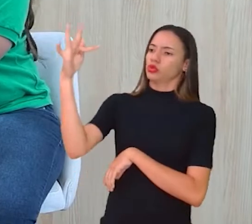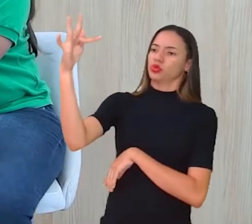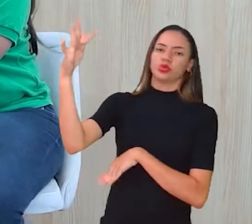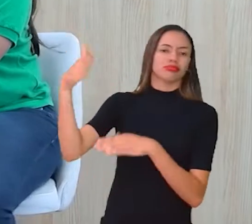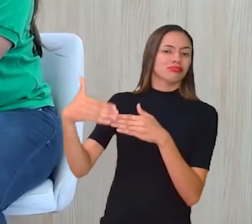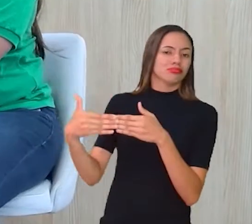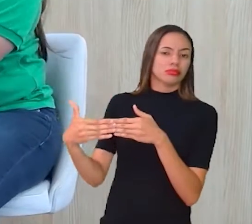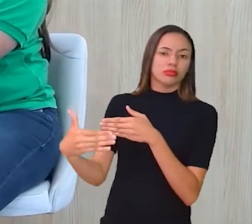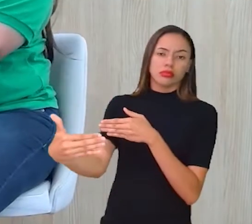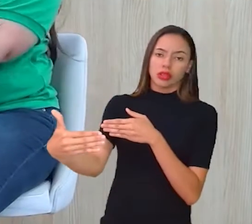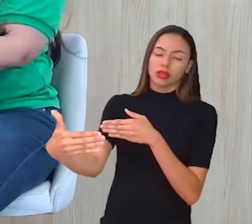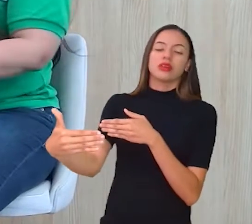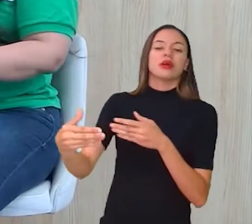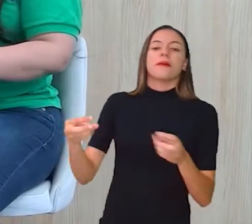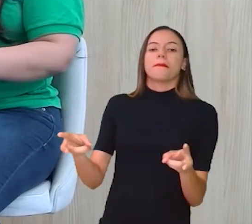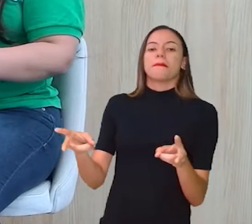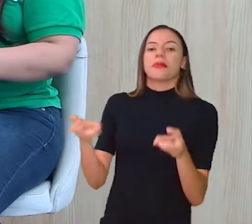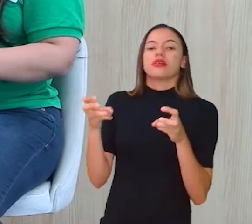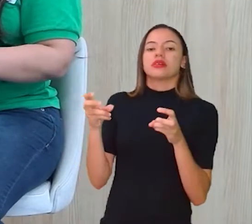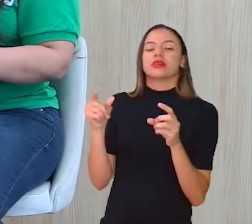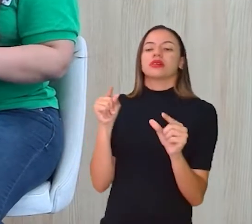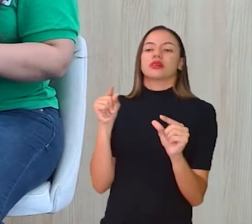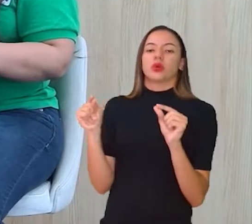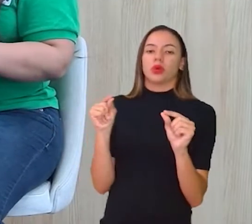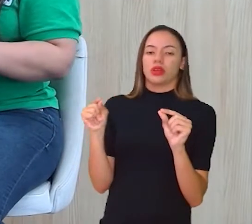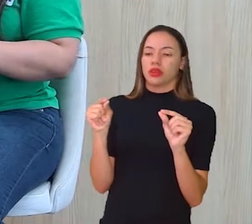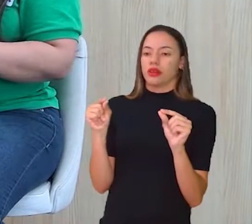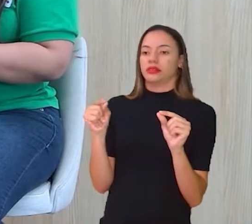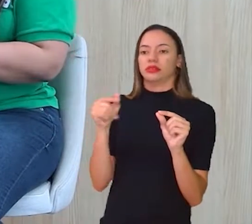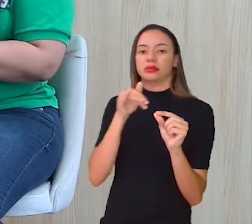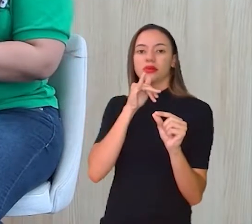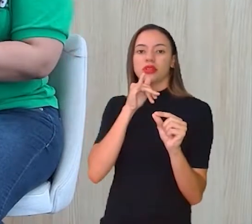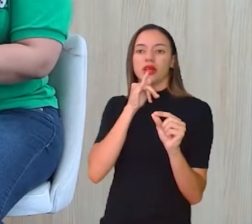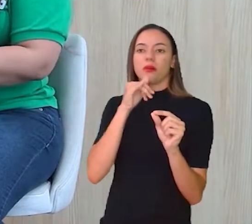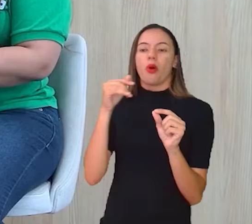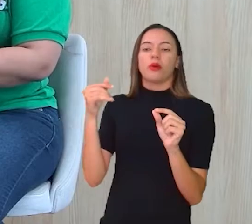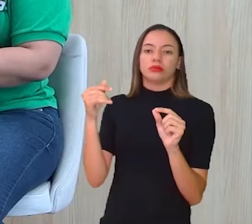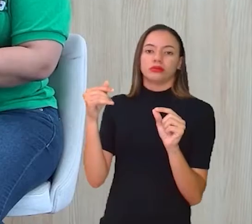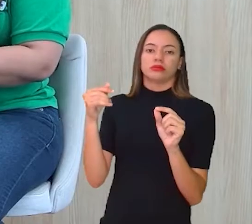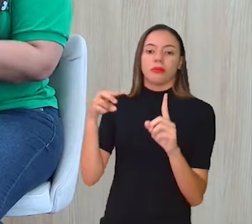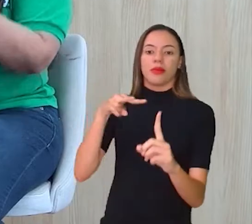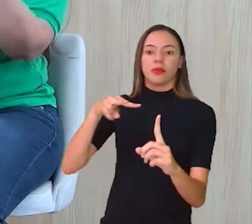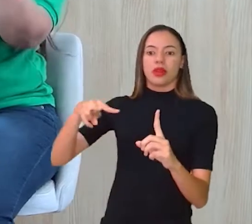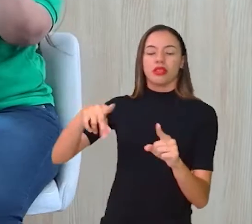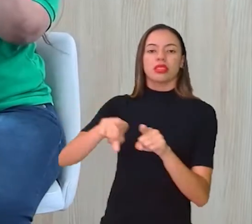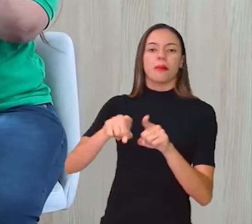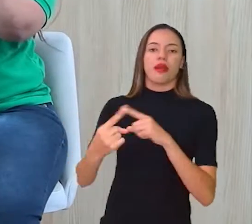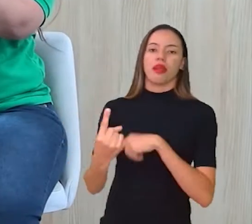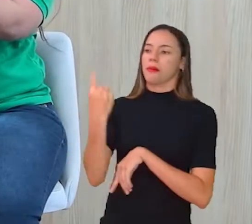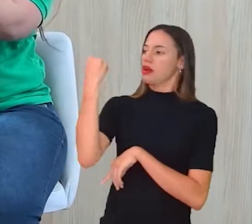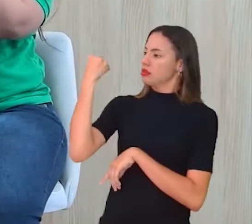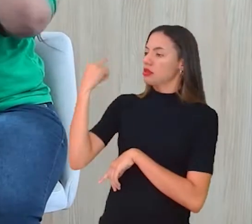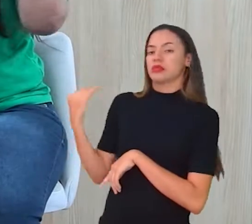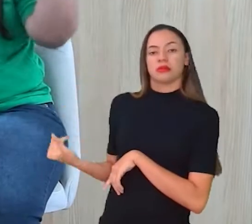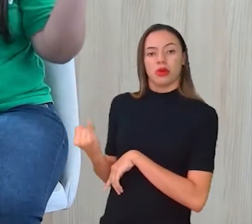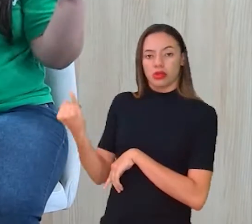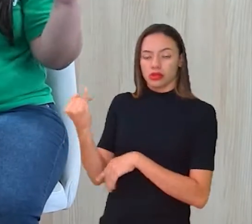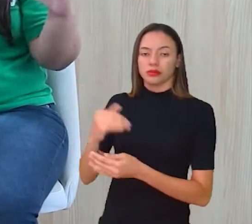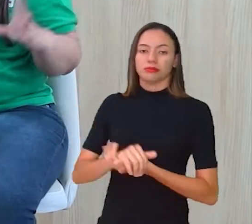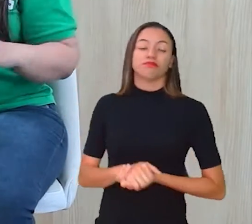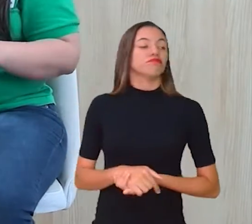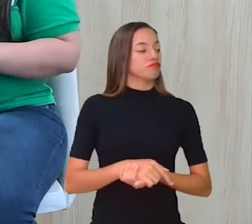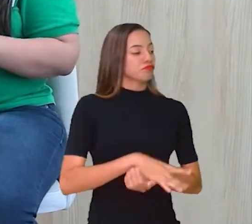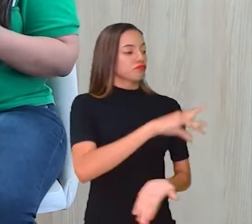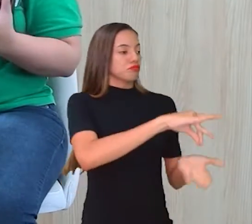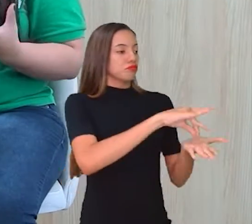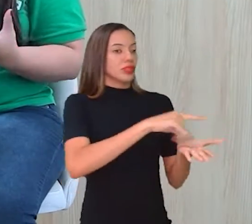próximo, a gente vai perceber muito com relação a olhar também para o passado, não é isso? Exatamente. Eu lembrei um pouquinho da